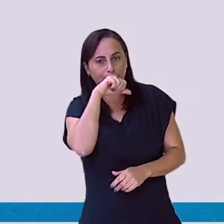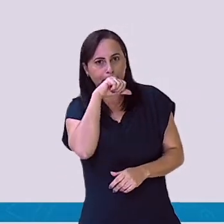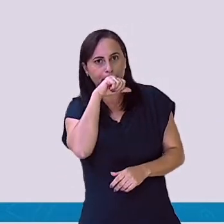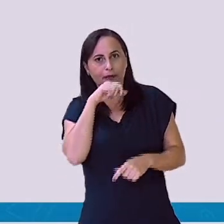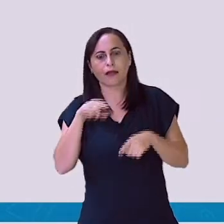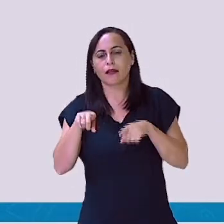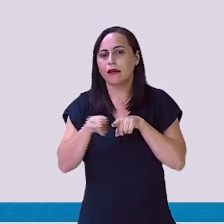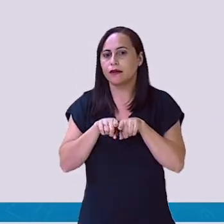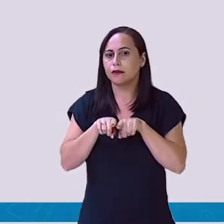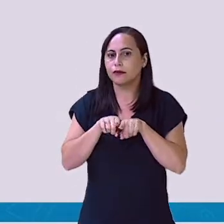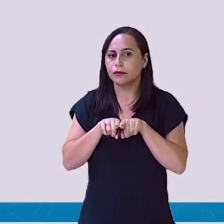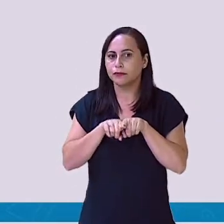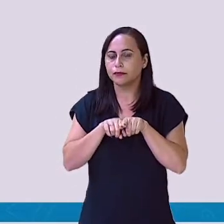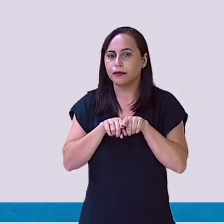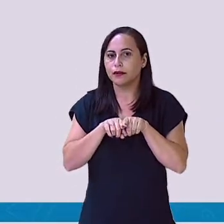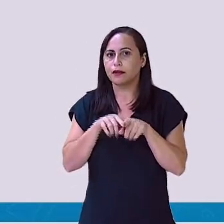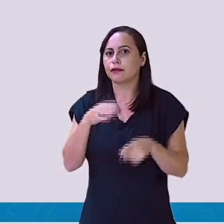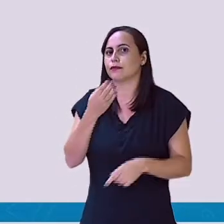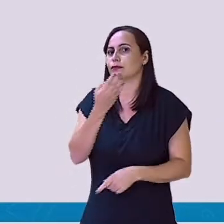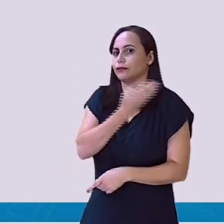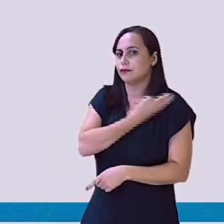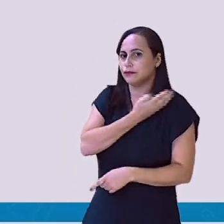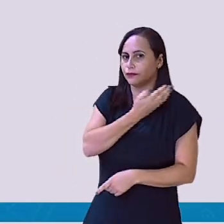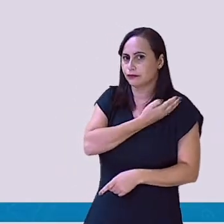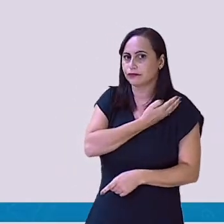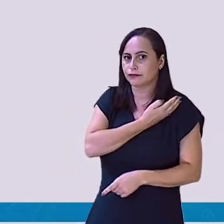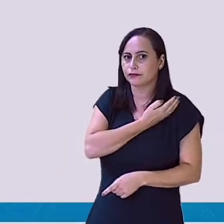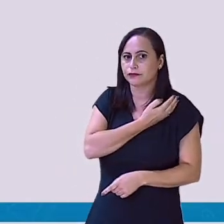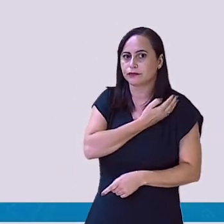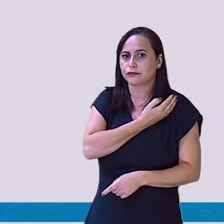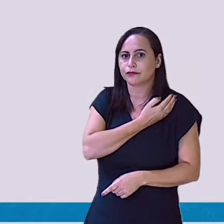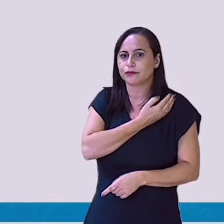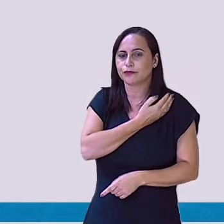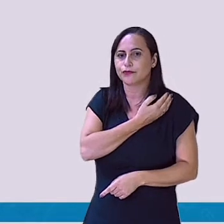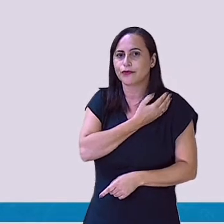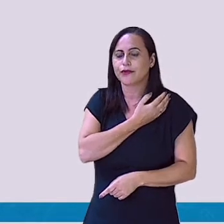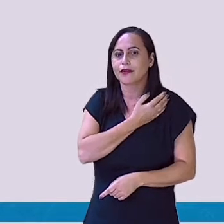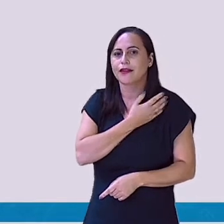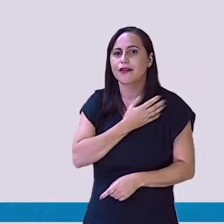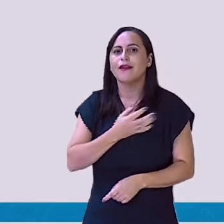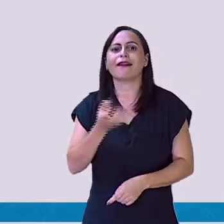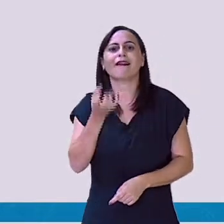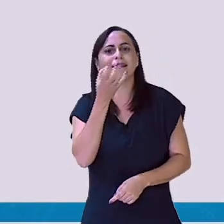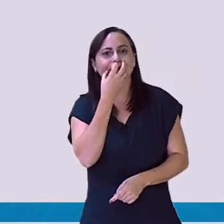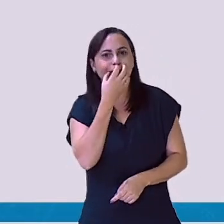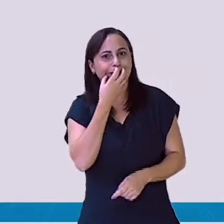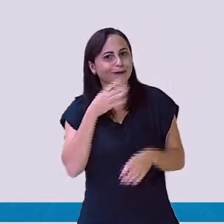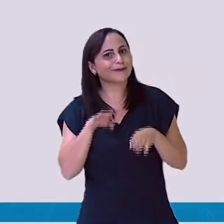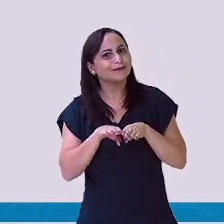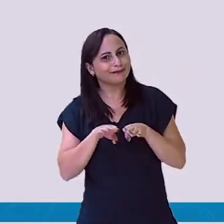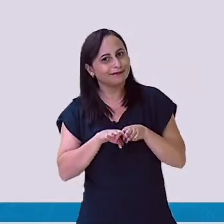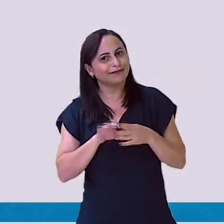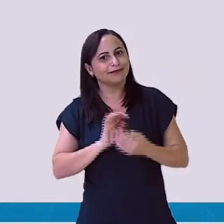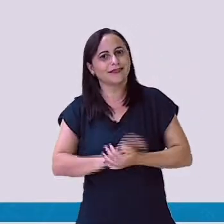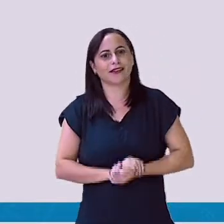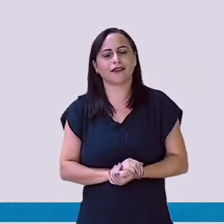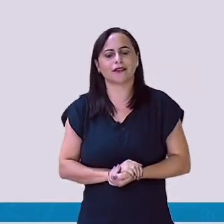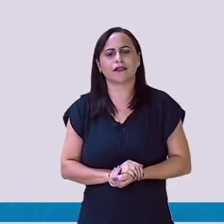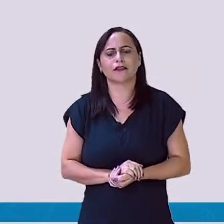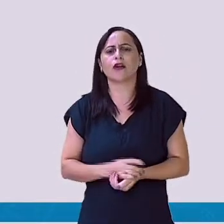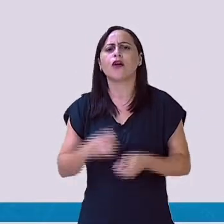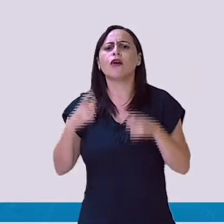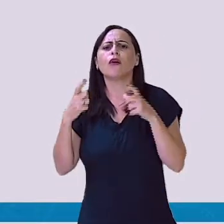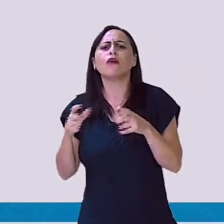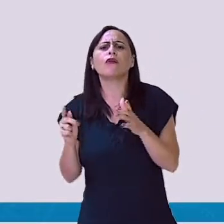Nirton, o Célio, que é o colega de classe, e Faísca, a cachorra deles. Onde se passa